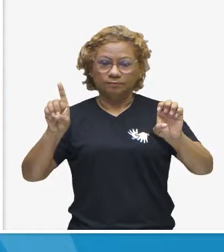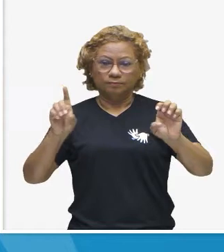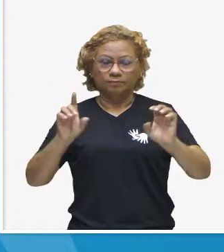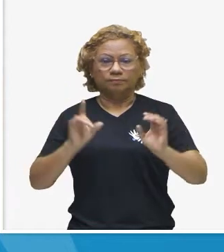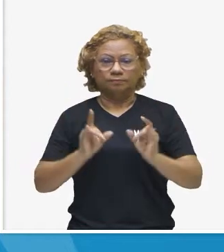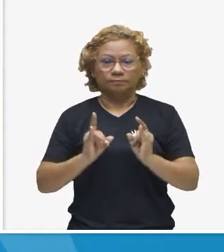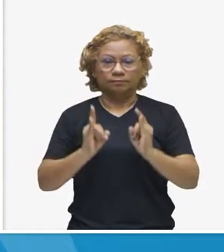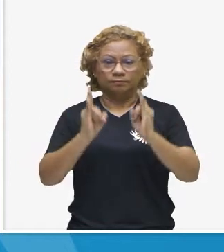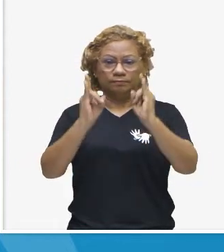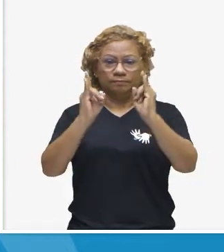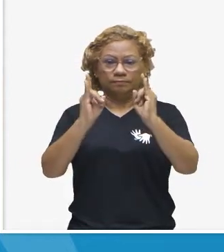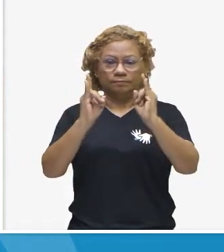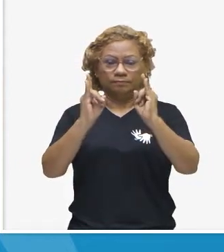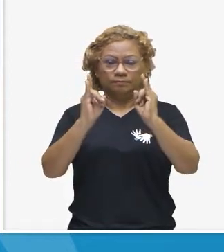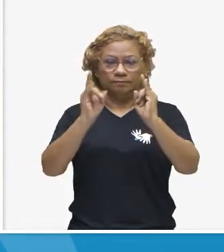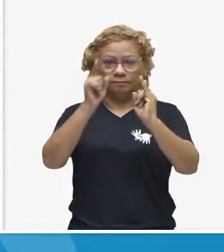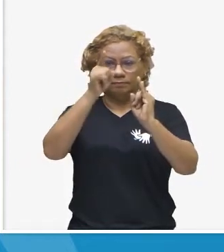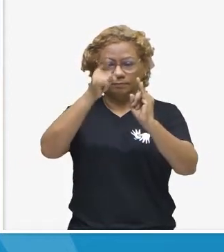Imagine o seguinte.